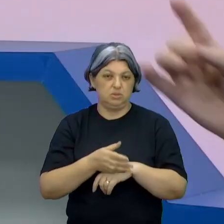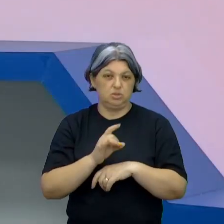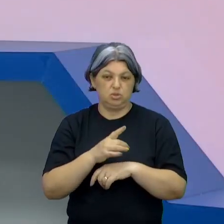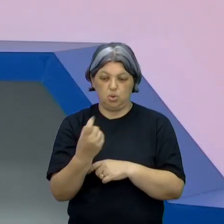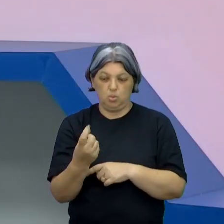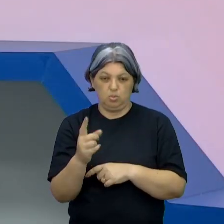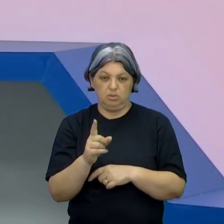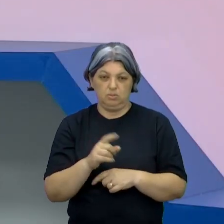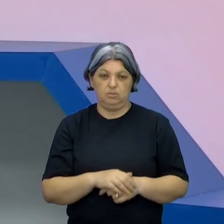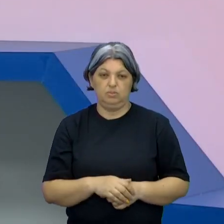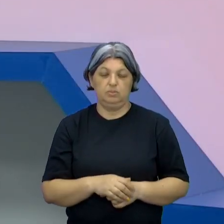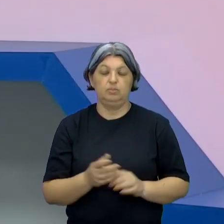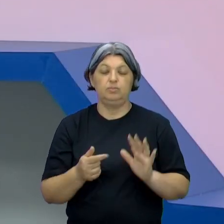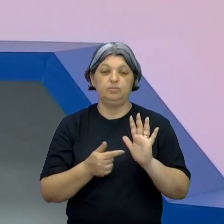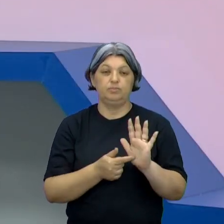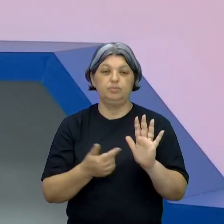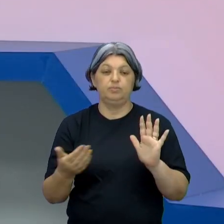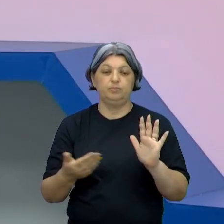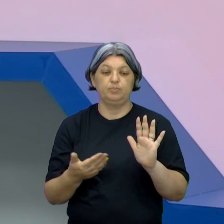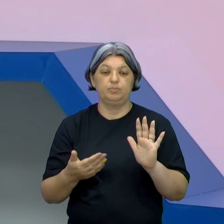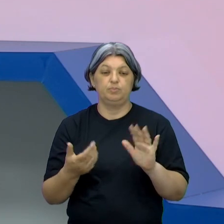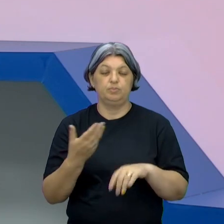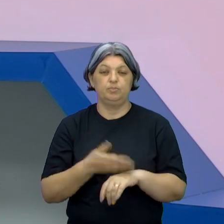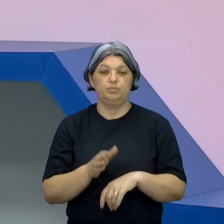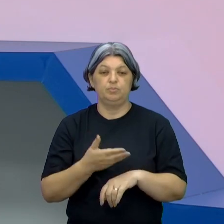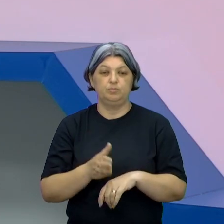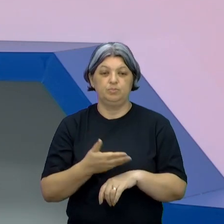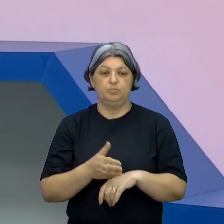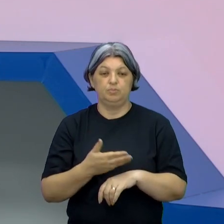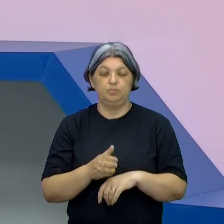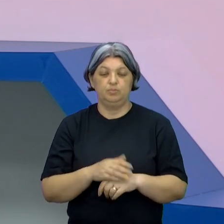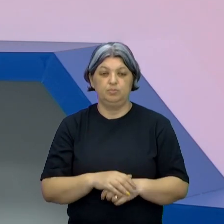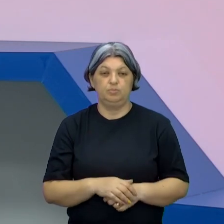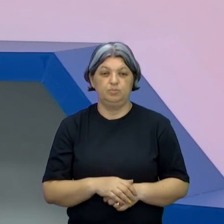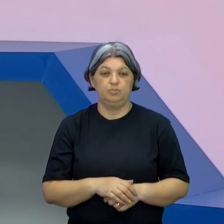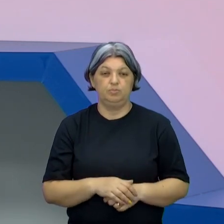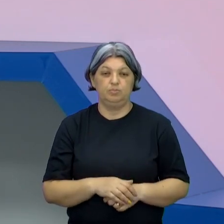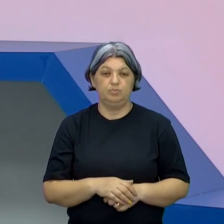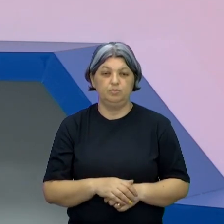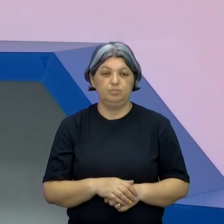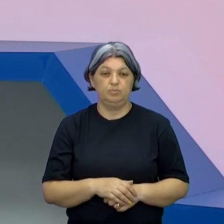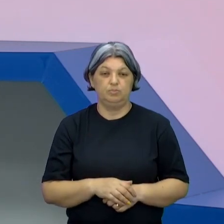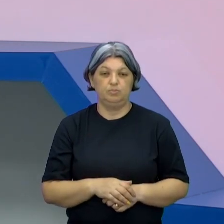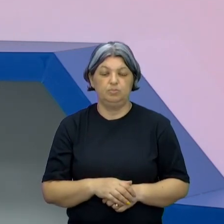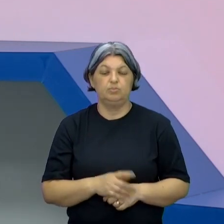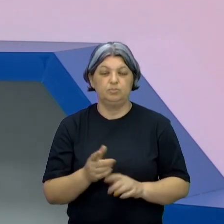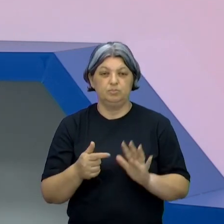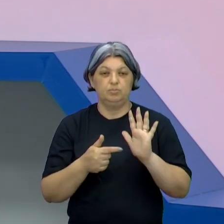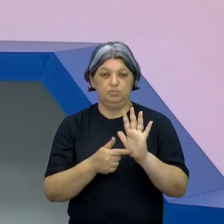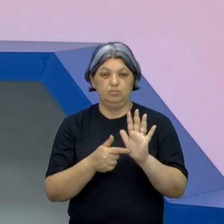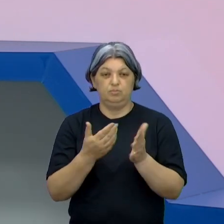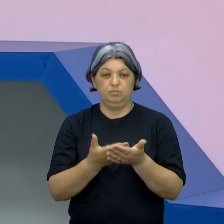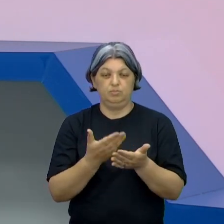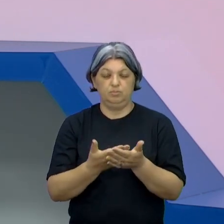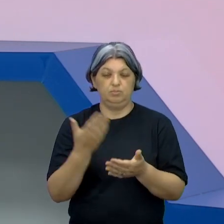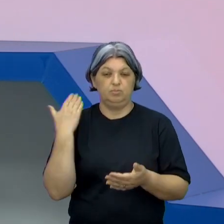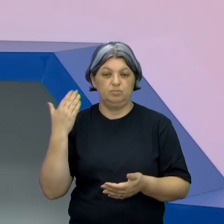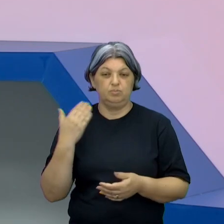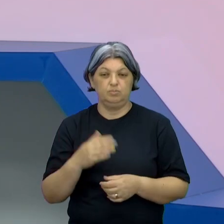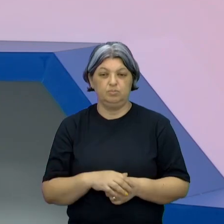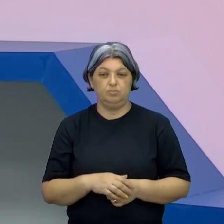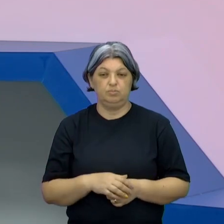só, vou mostrar para você agora um ensaio que foi... Eu já passei em uma das nossas aulas, tá certo?